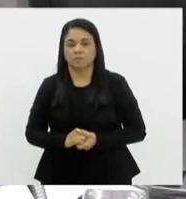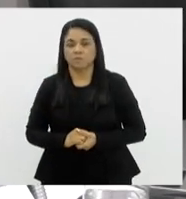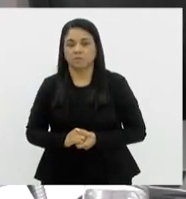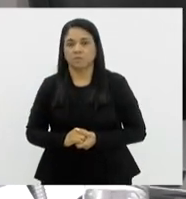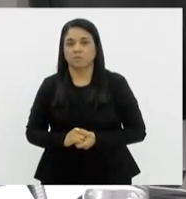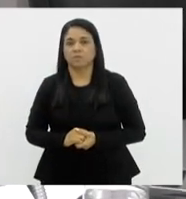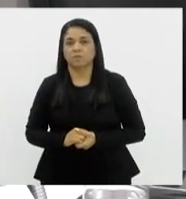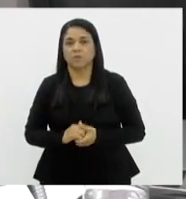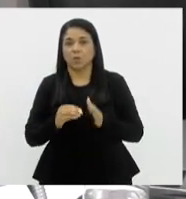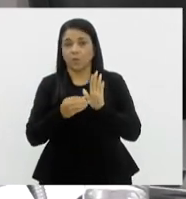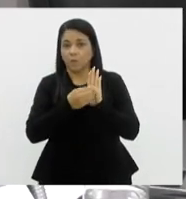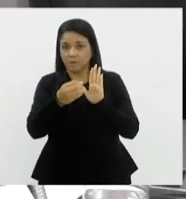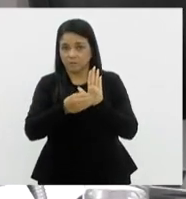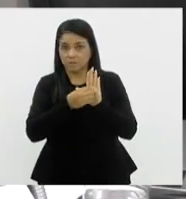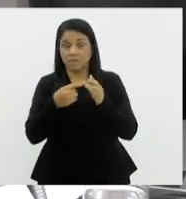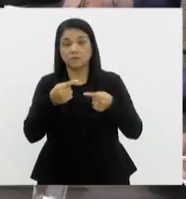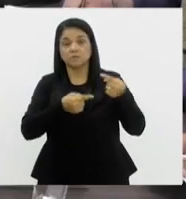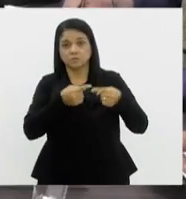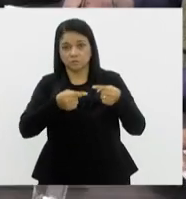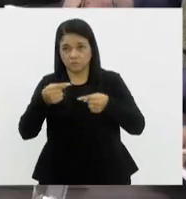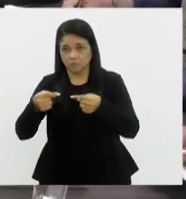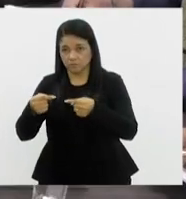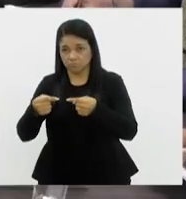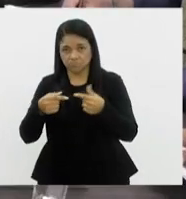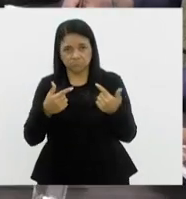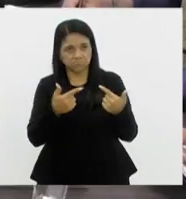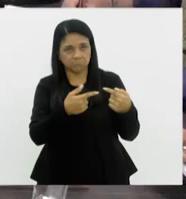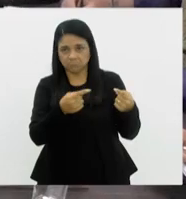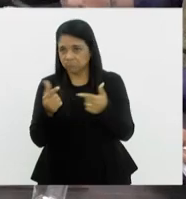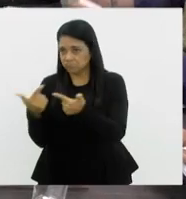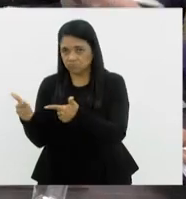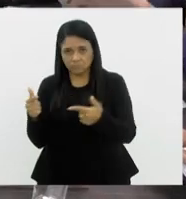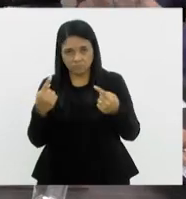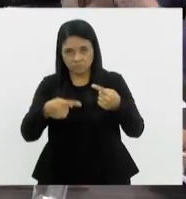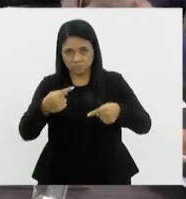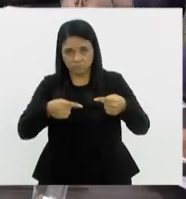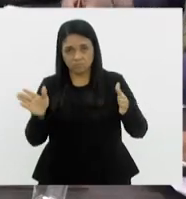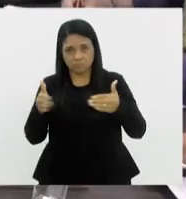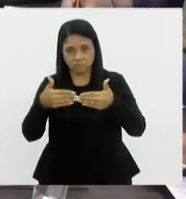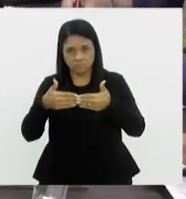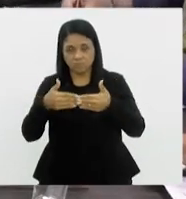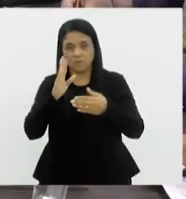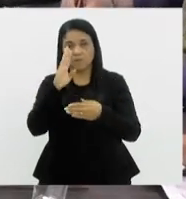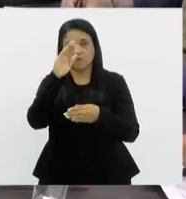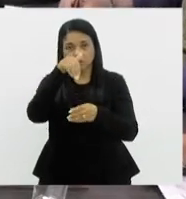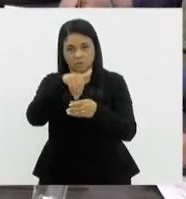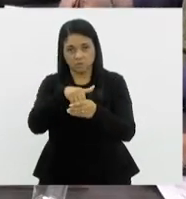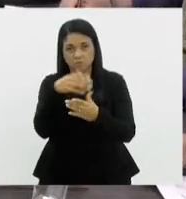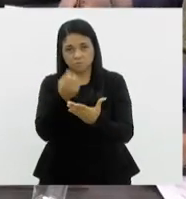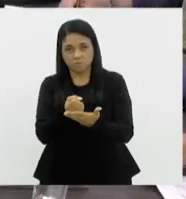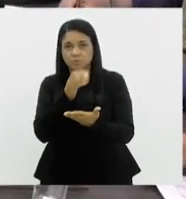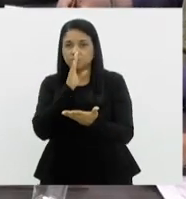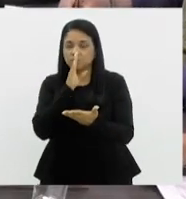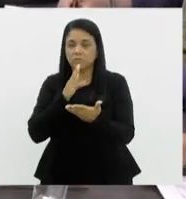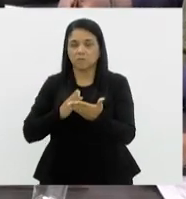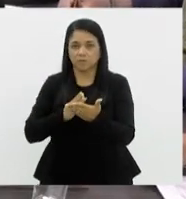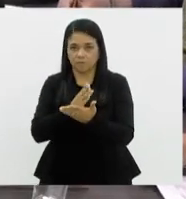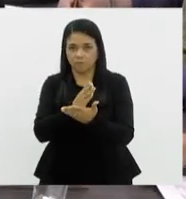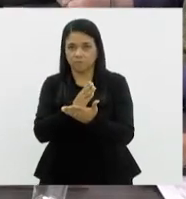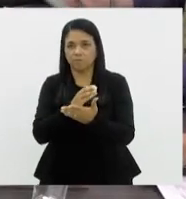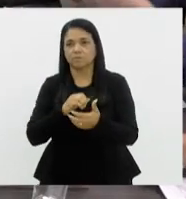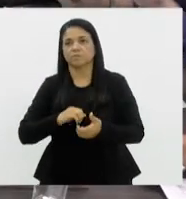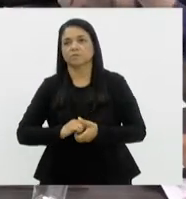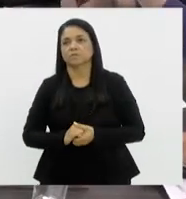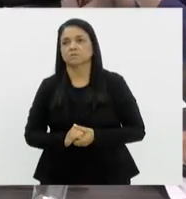Esse é o parecer, em discussão. Não havendo quem queira discutir, encerrada a discussão, em votação, os senhores que aprovam permaneçam como estão,